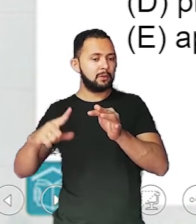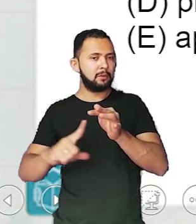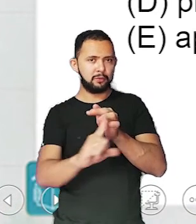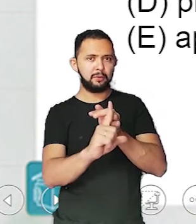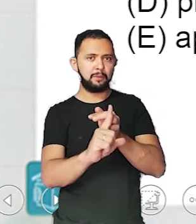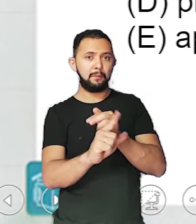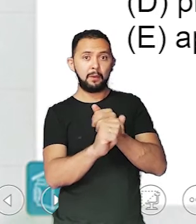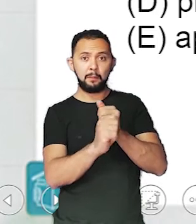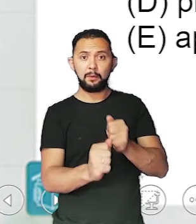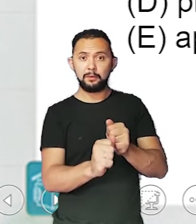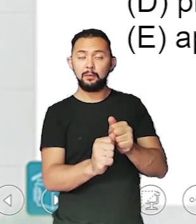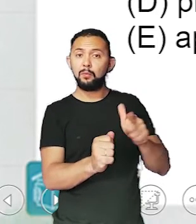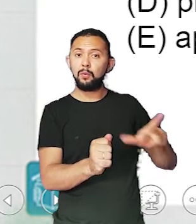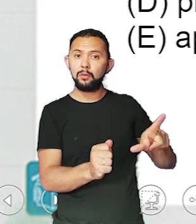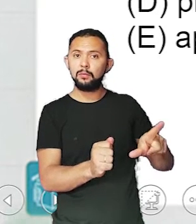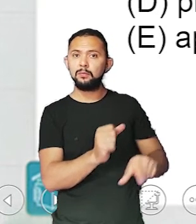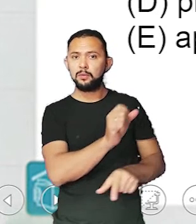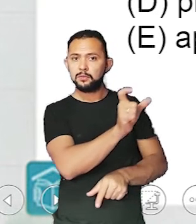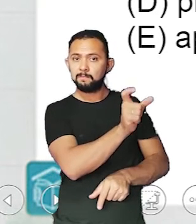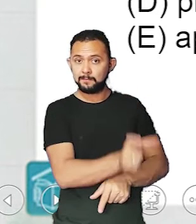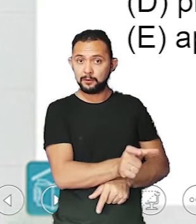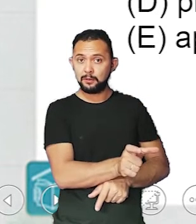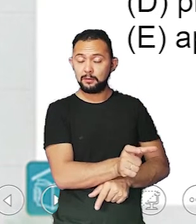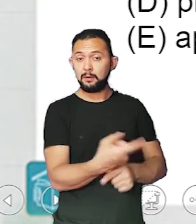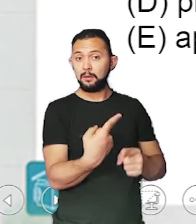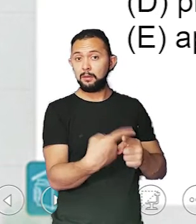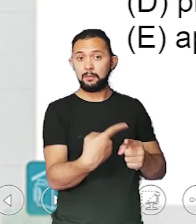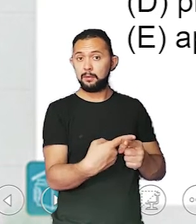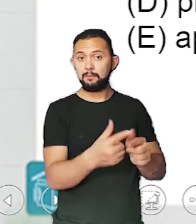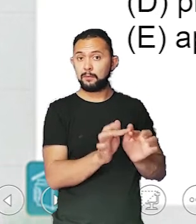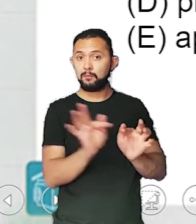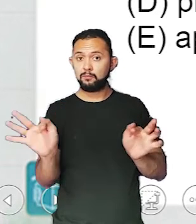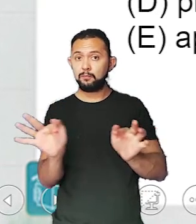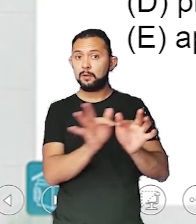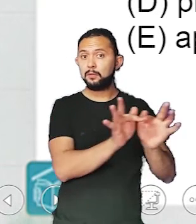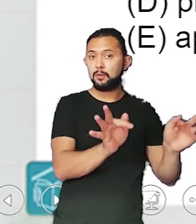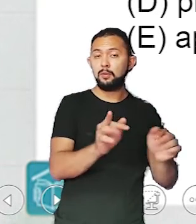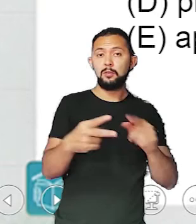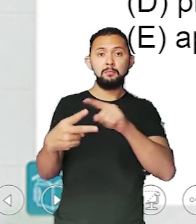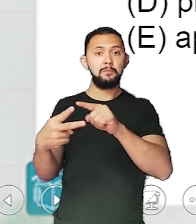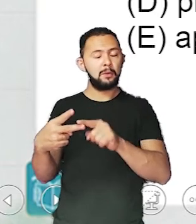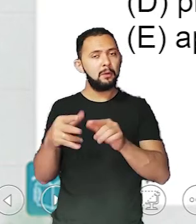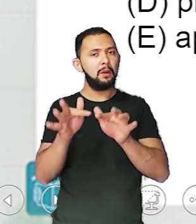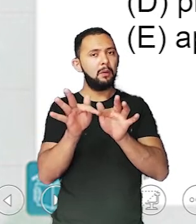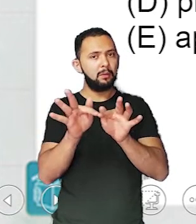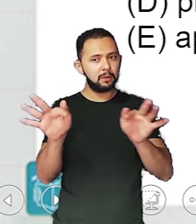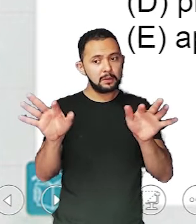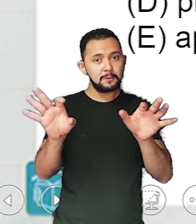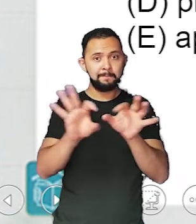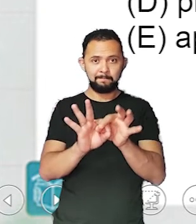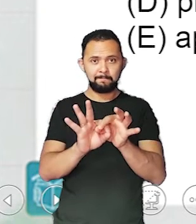eu posso chamar de sujeito, certo? Só que como é uma oração, eu vou chamar de quê? De oração, né?